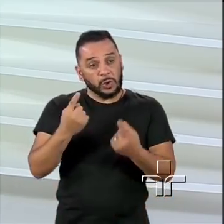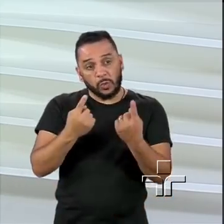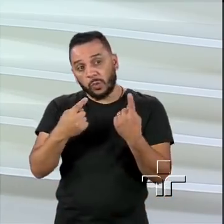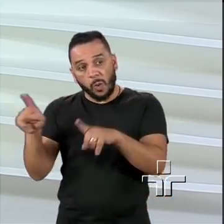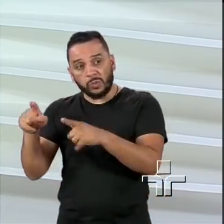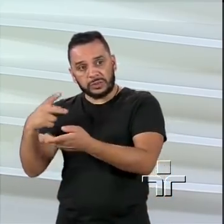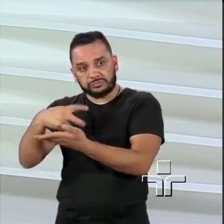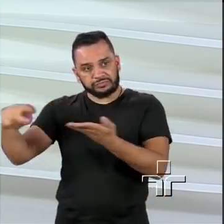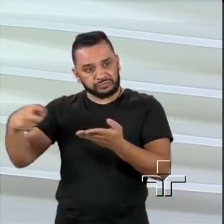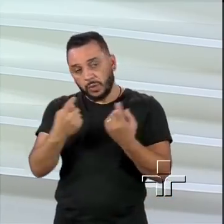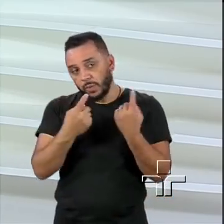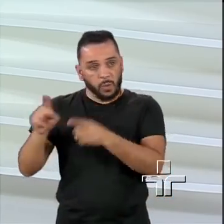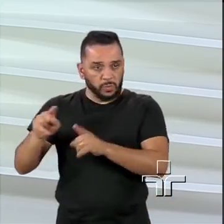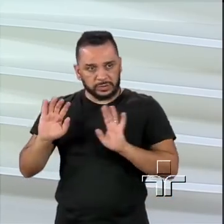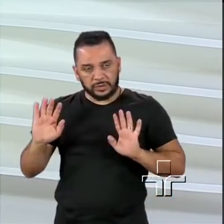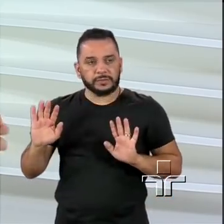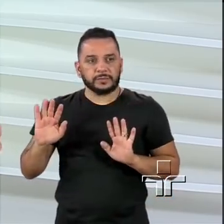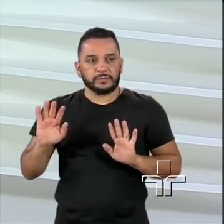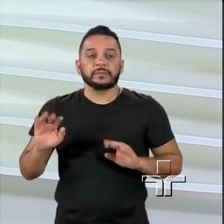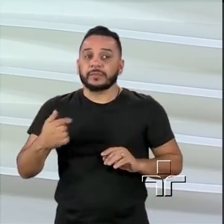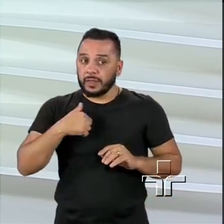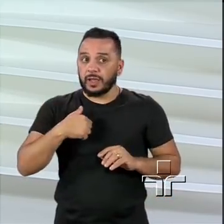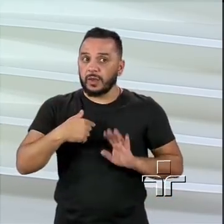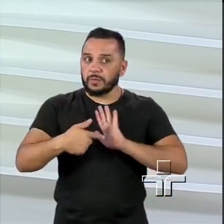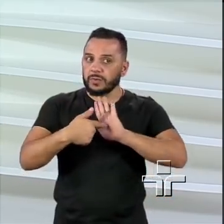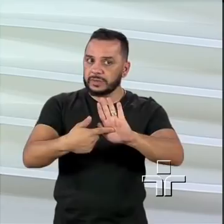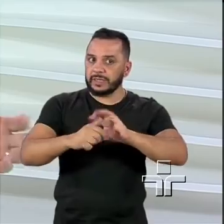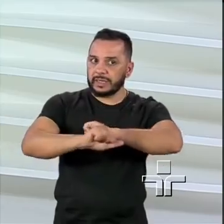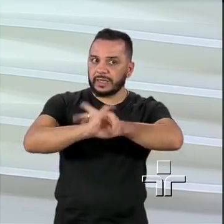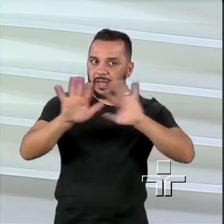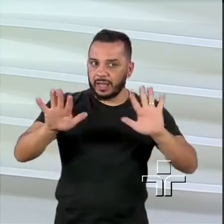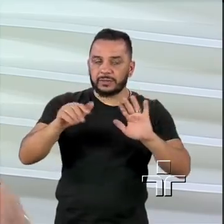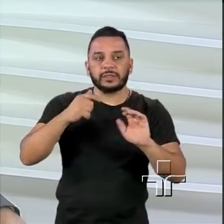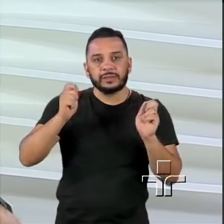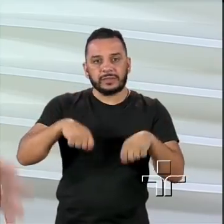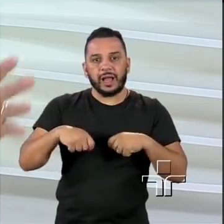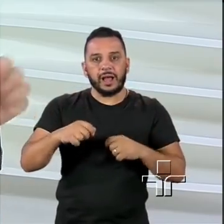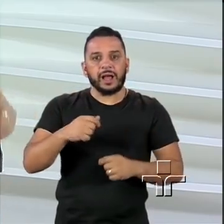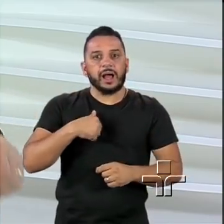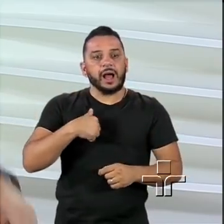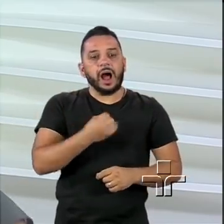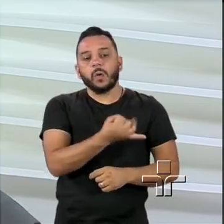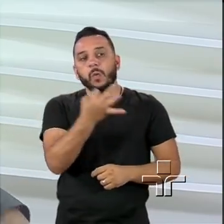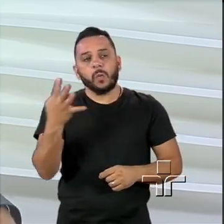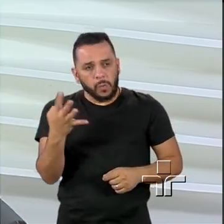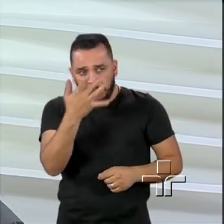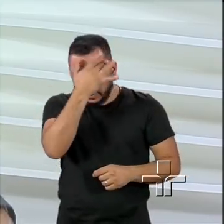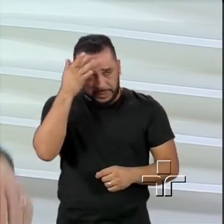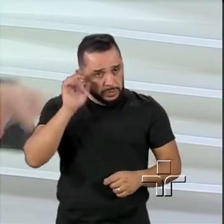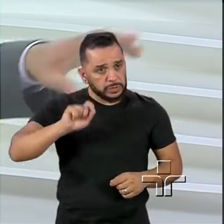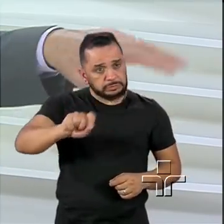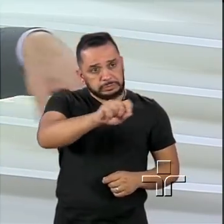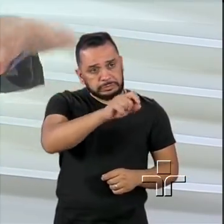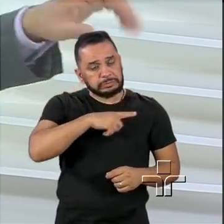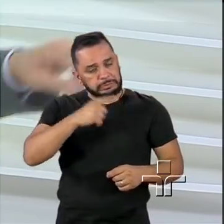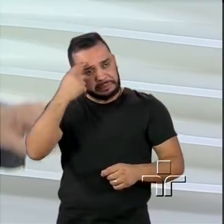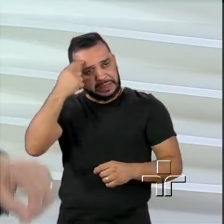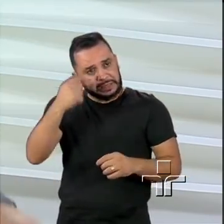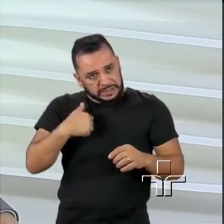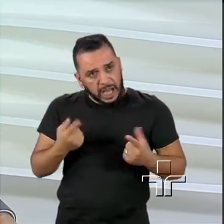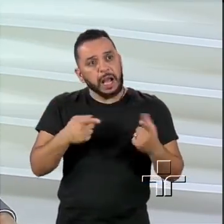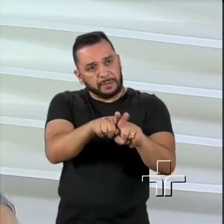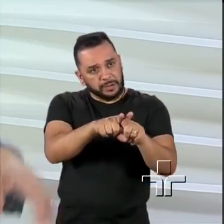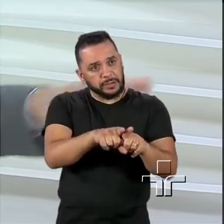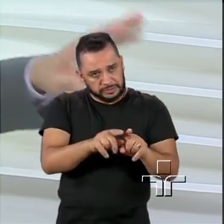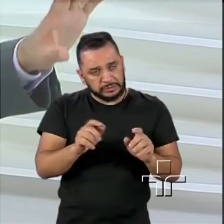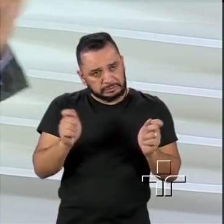trata. Ou seja, eu pontuei claramente com quem era possível pensar lá no mar revolto dos